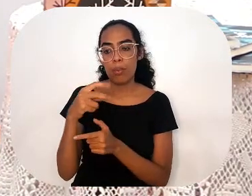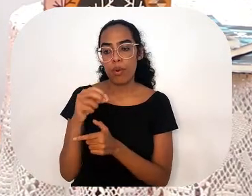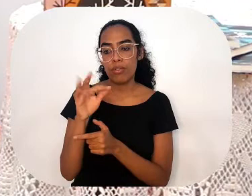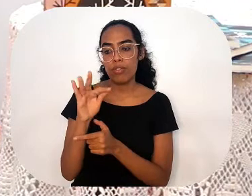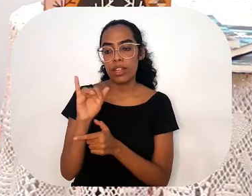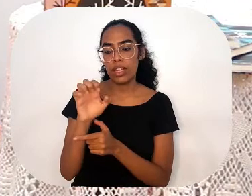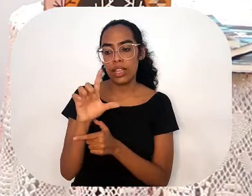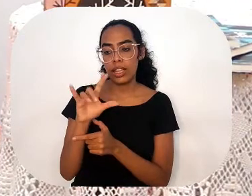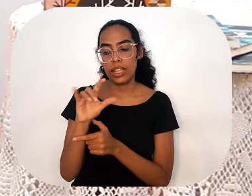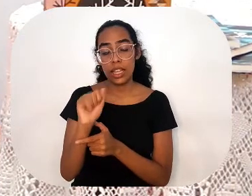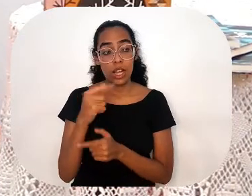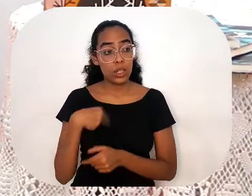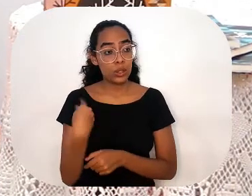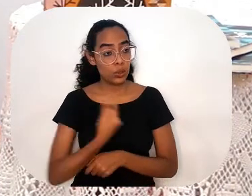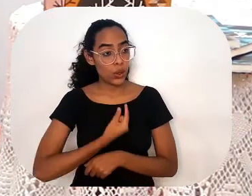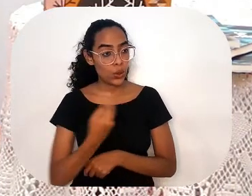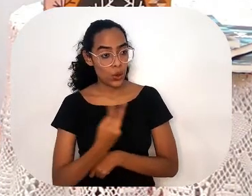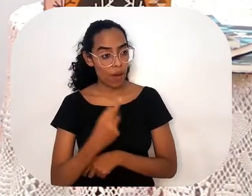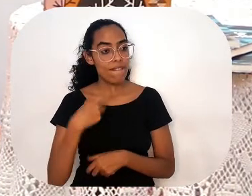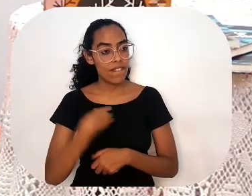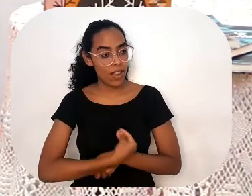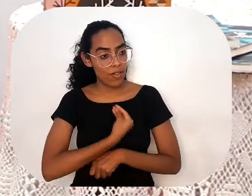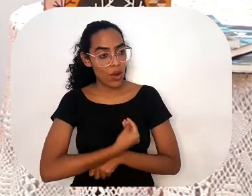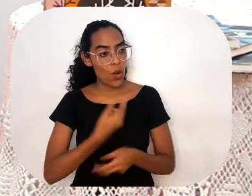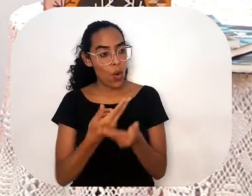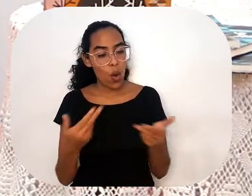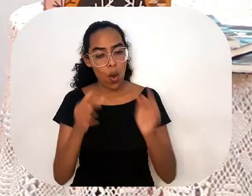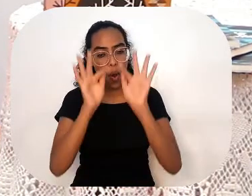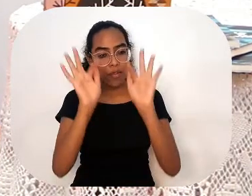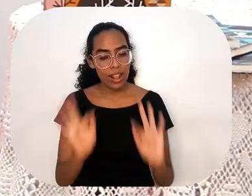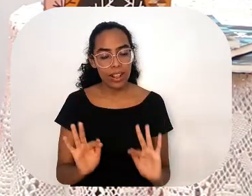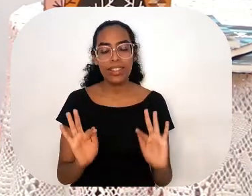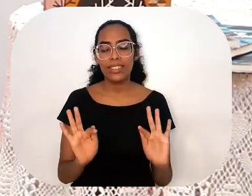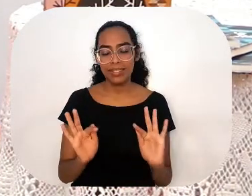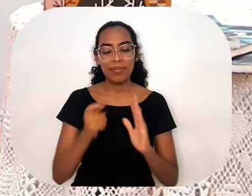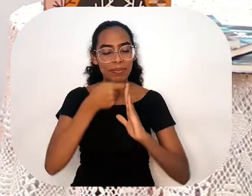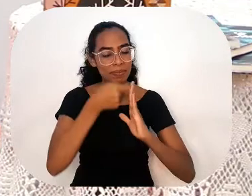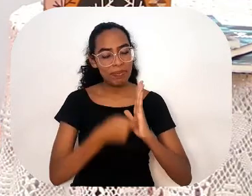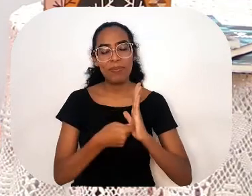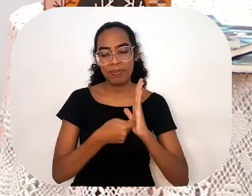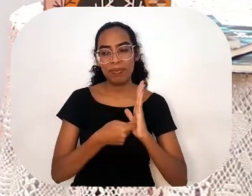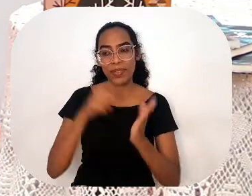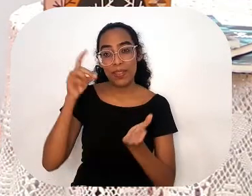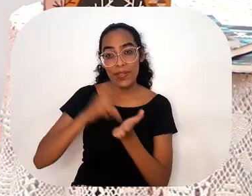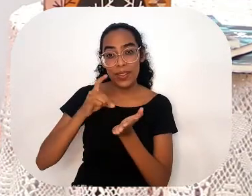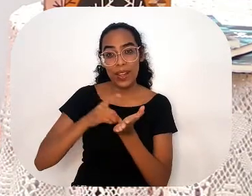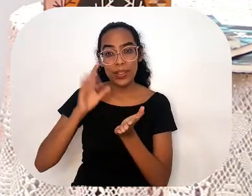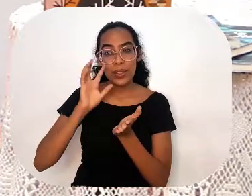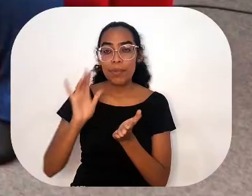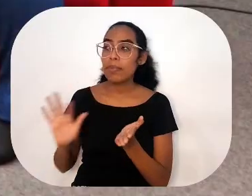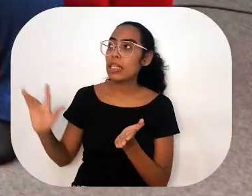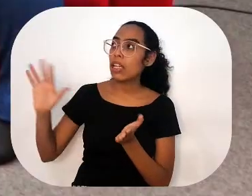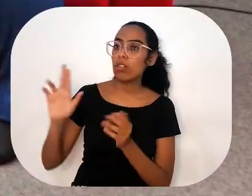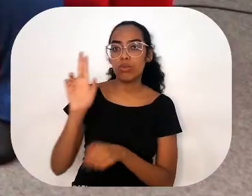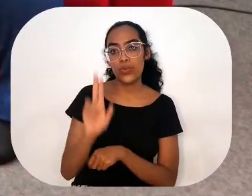viveu em espaços felizes enquanto escrevíamos o que inscrevemos certo de fato a